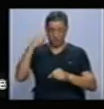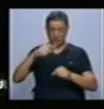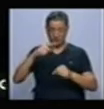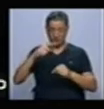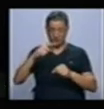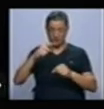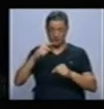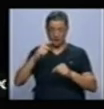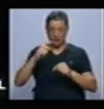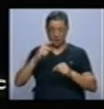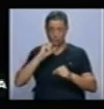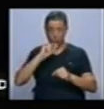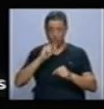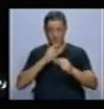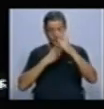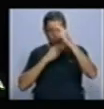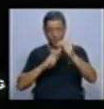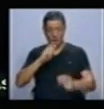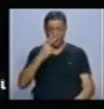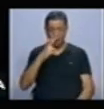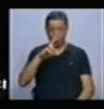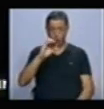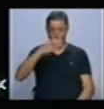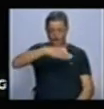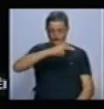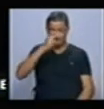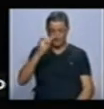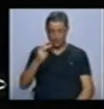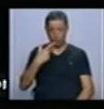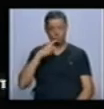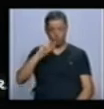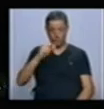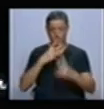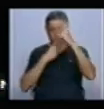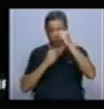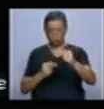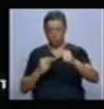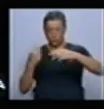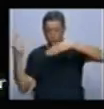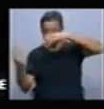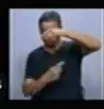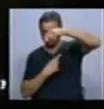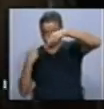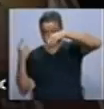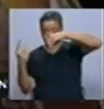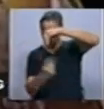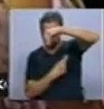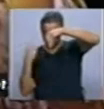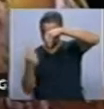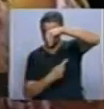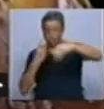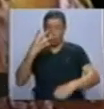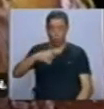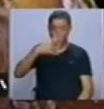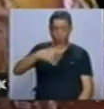Europa, que gira 2 vezes, e temos, ao contrário, por cada 4 voltas que nós temos de